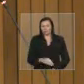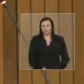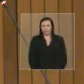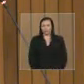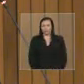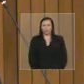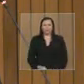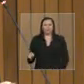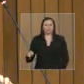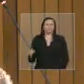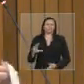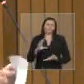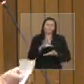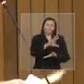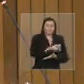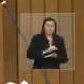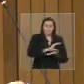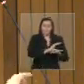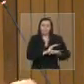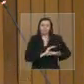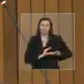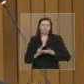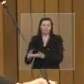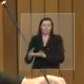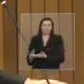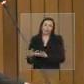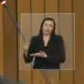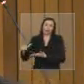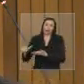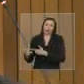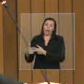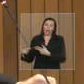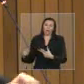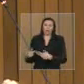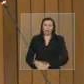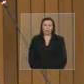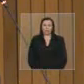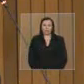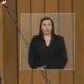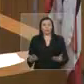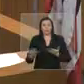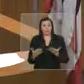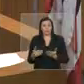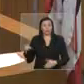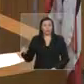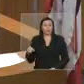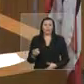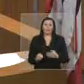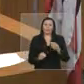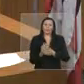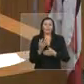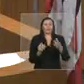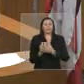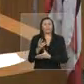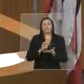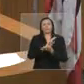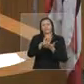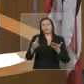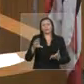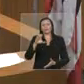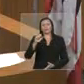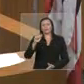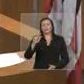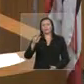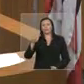admite perder o poder sob nenhuma hipótese. Agora, no ápice do delírio, criou dezenas de